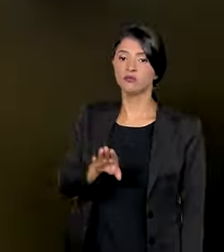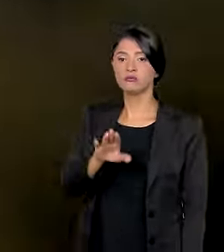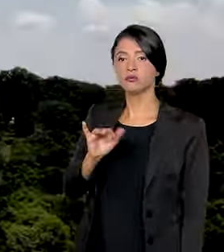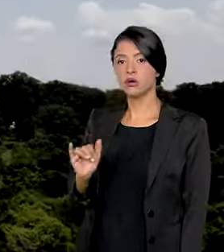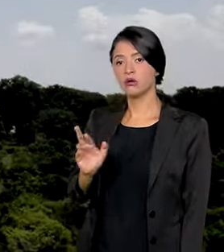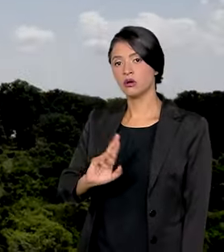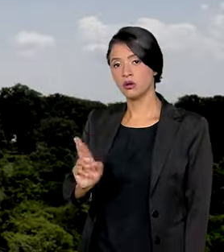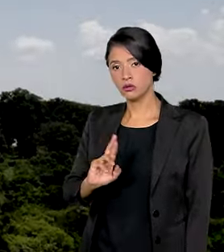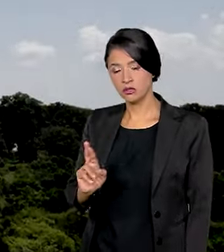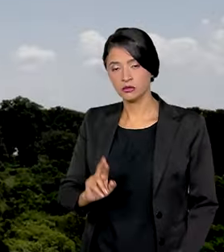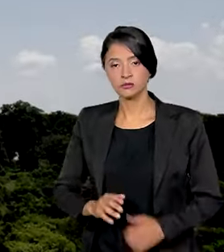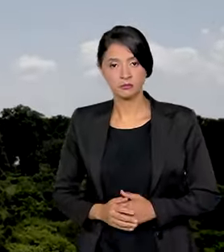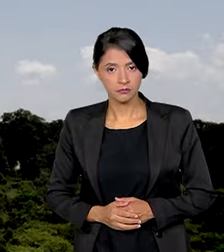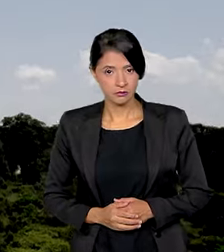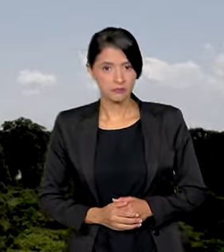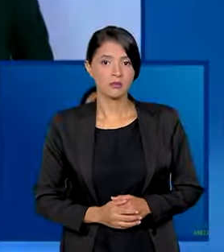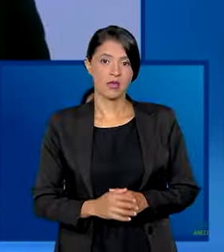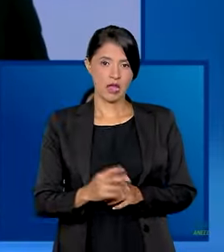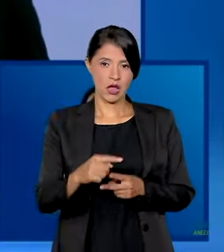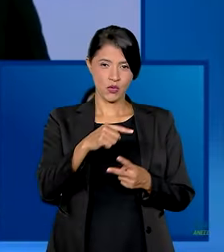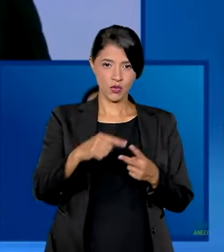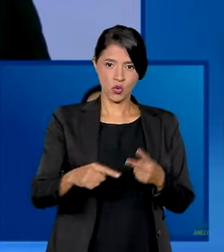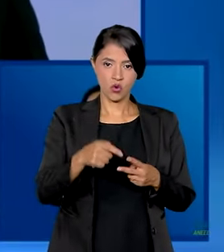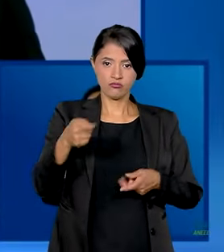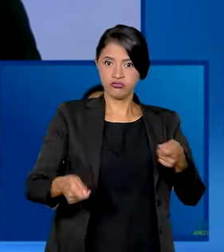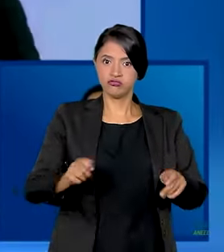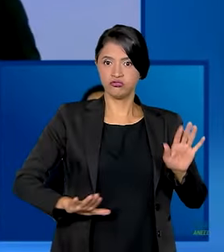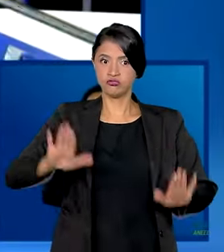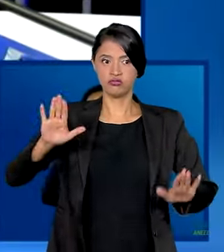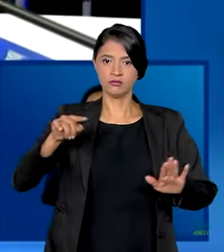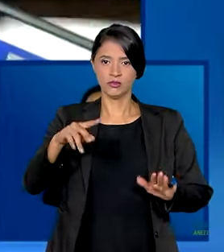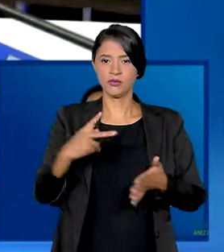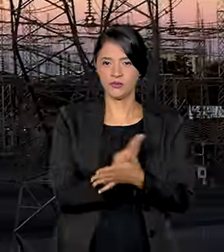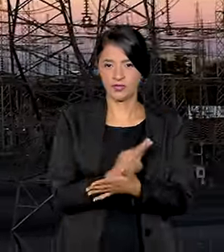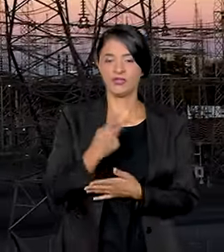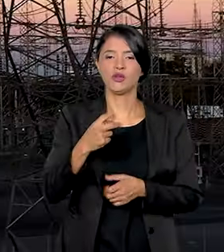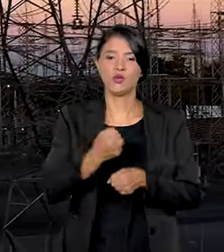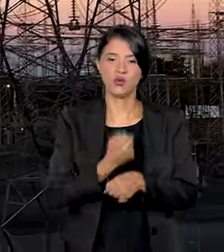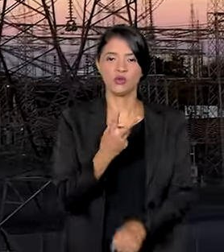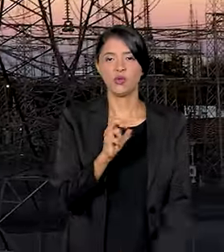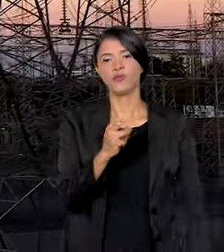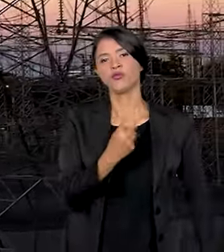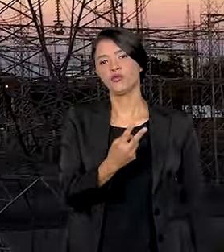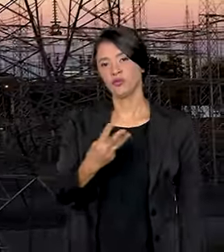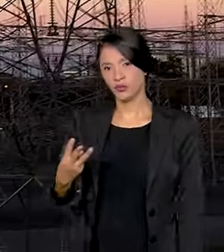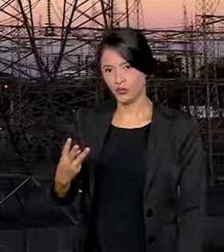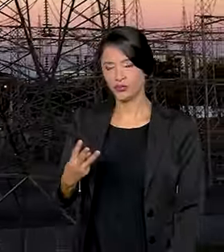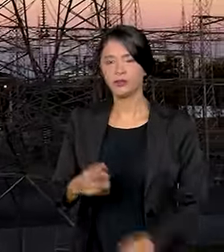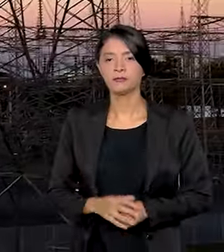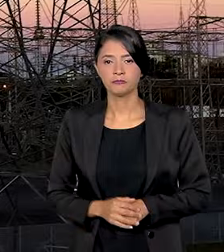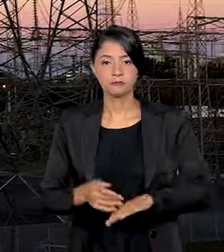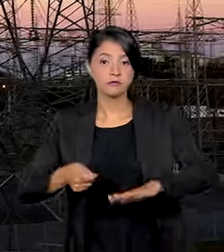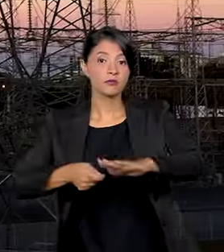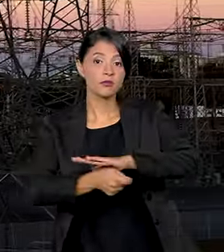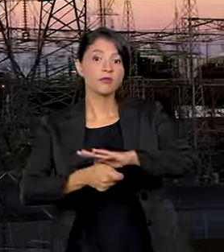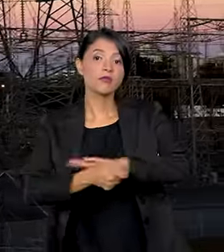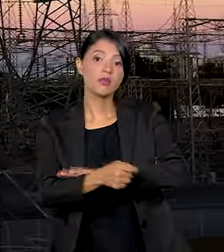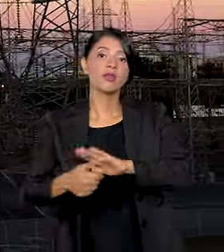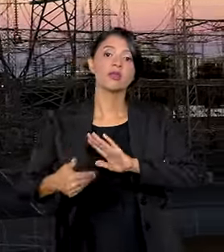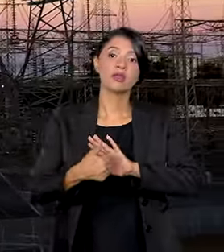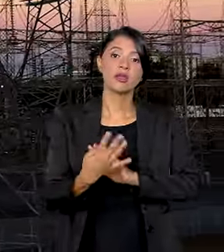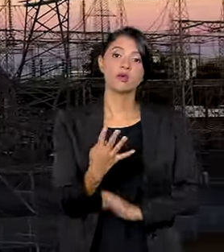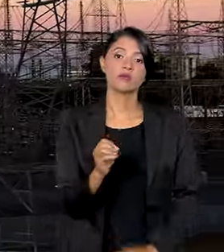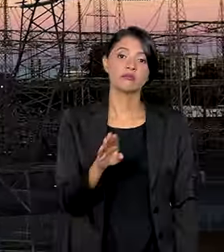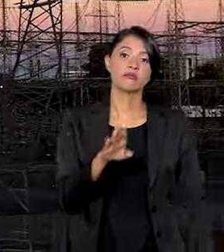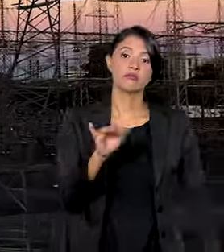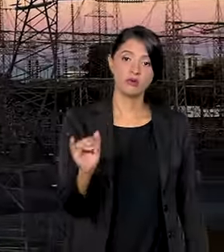89 bilhões de reais. Os dois maiores leilões na área aconteceram em 2023. Os